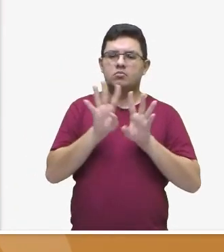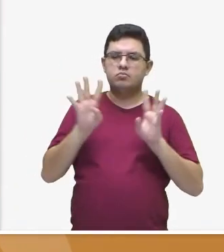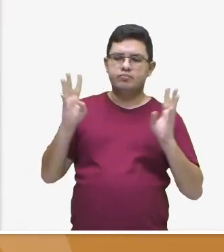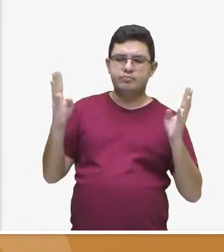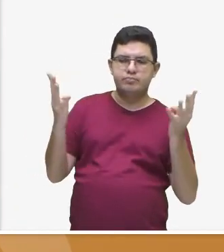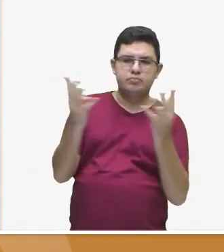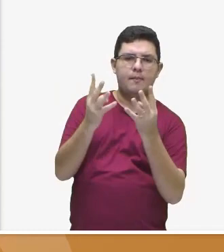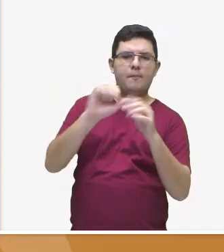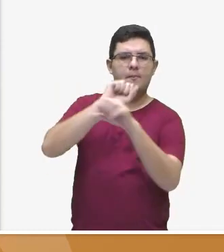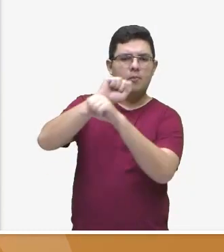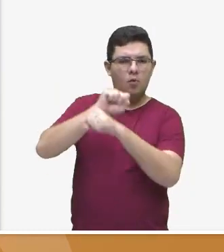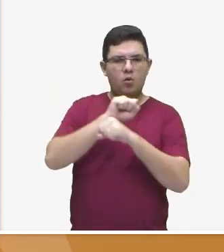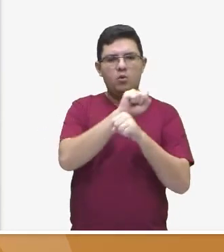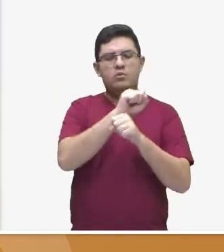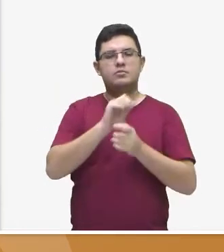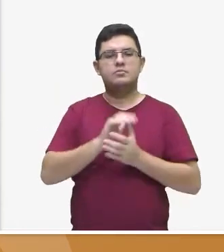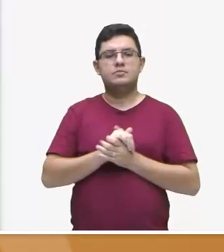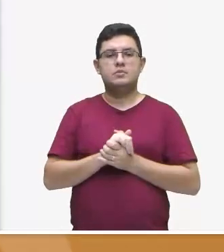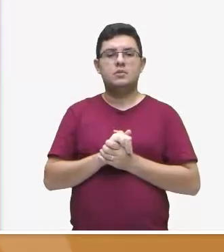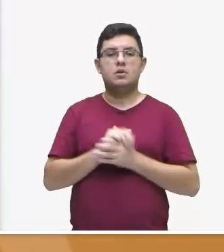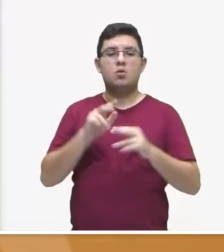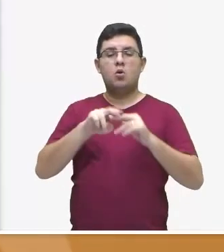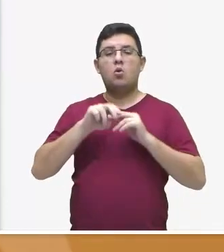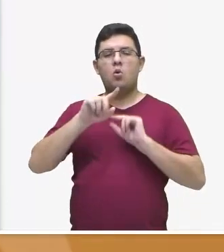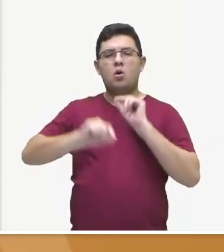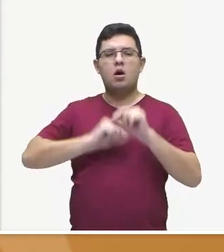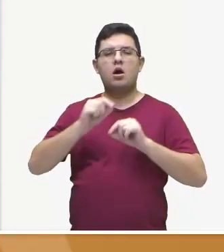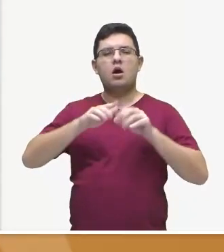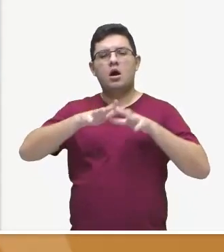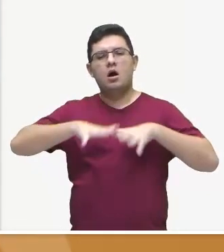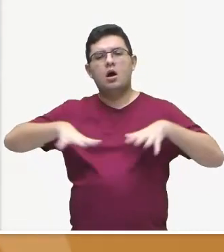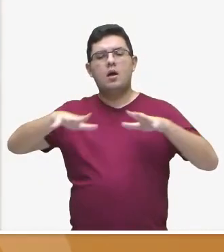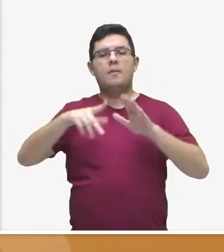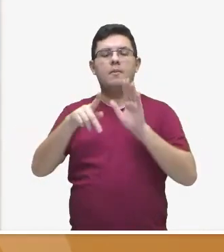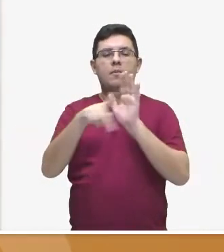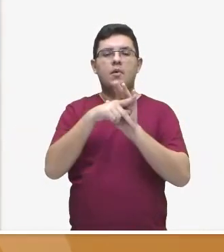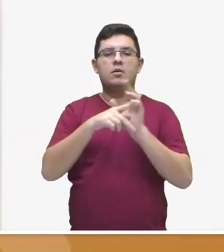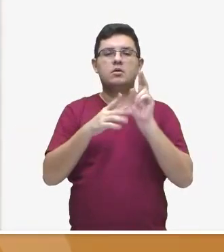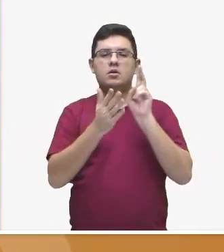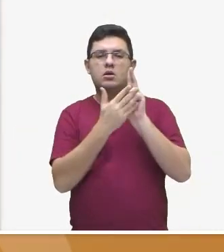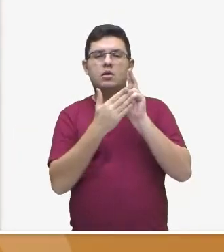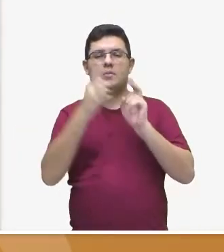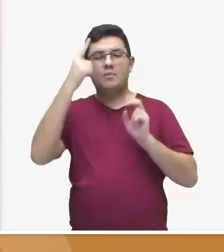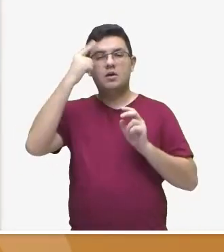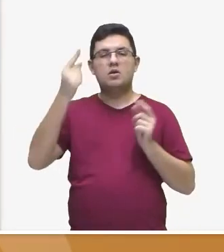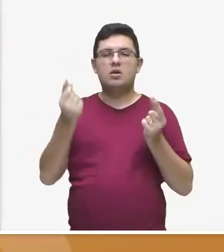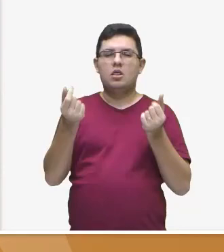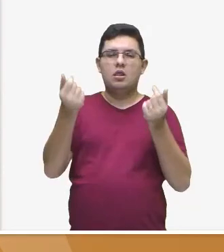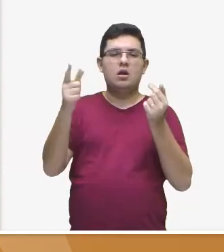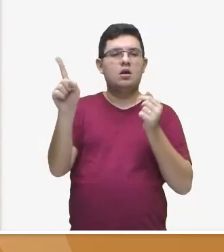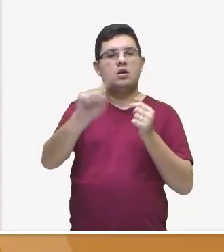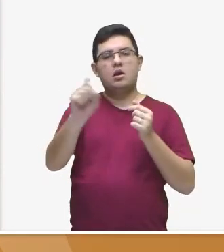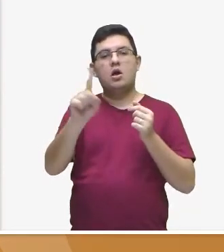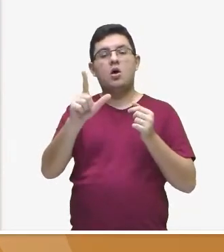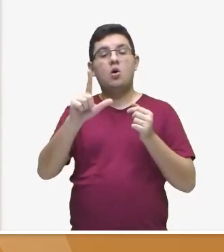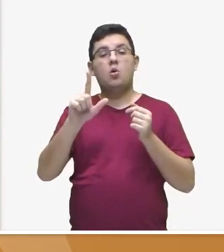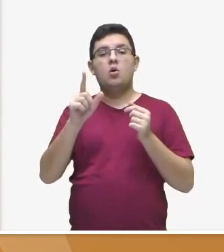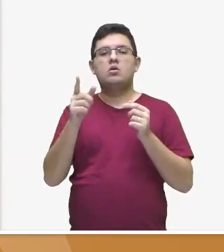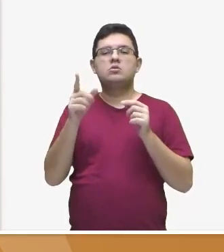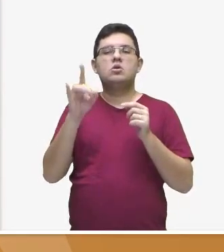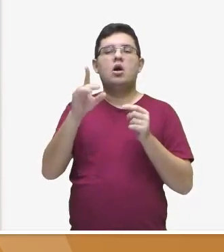porque a terra para os indígenas é muito mais do que apenas o capital, apenas tirar dela